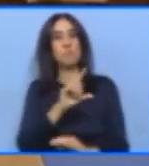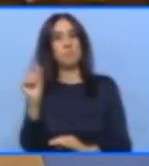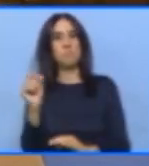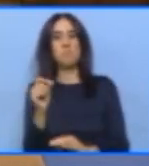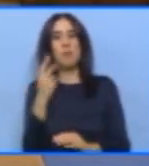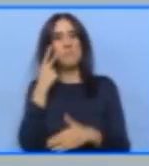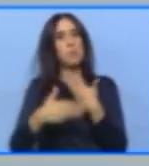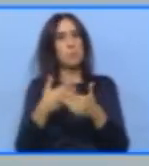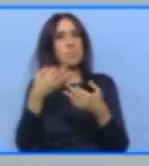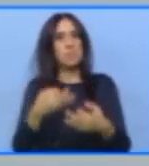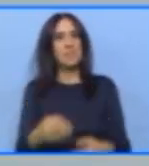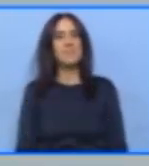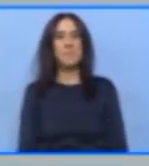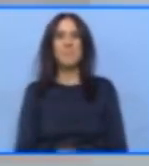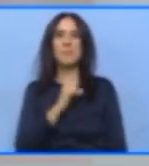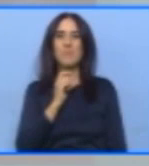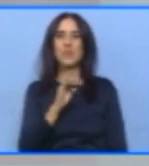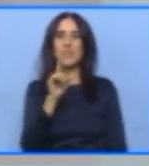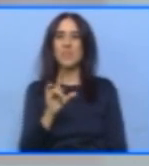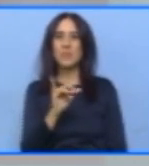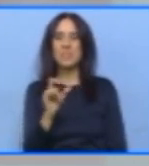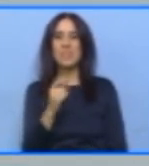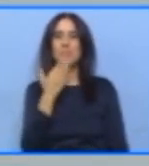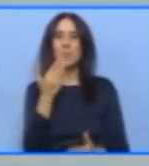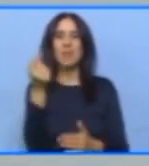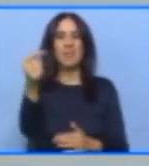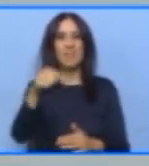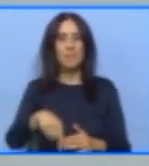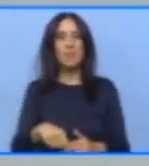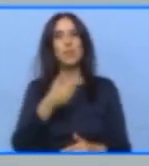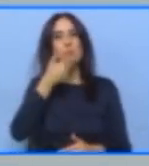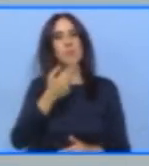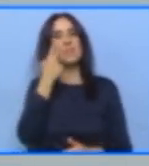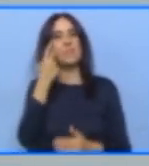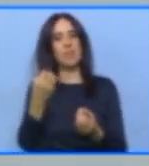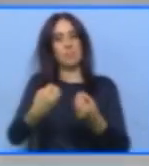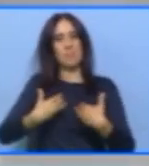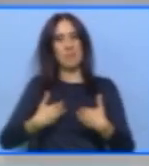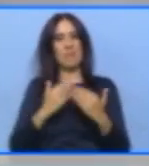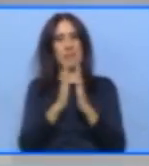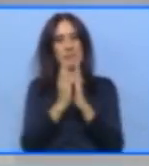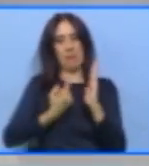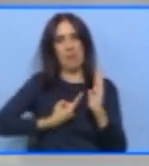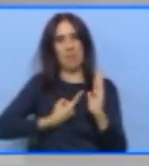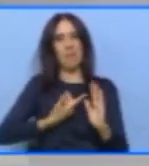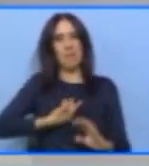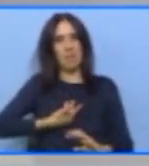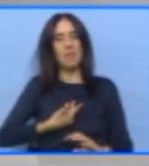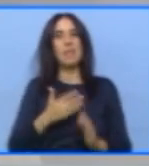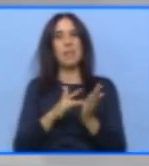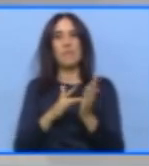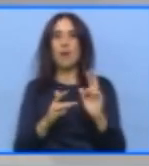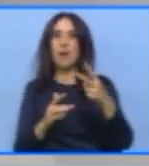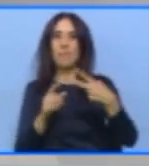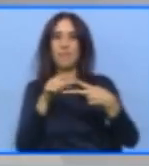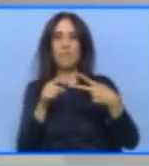continua. Claro. Padre José Luzia, muito obrigado por ter vindo aqui partilhar esta experiência de vida e de ser igreja e a referência para estes 2 livros